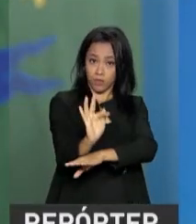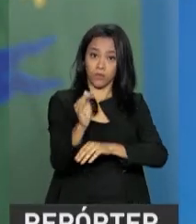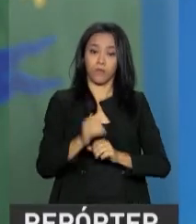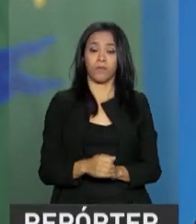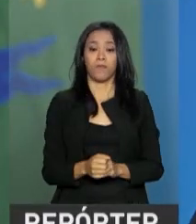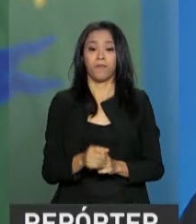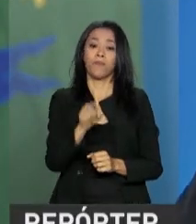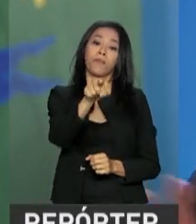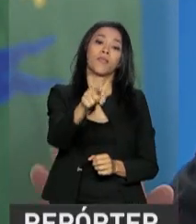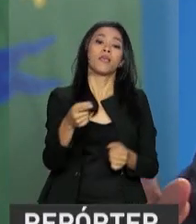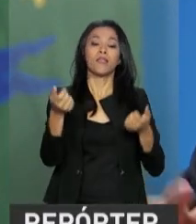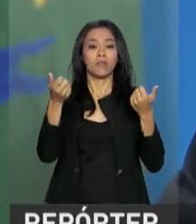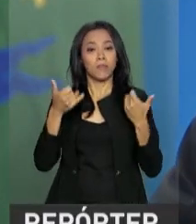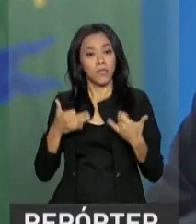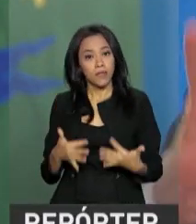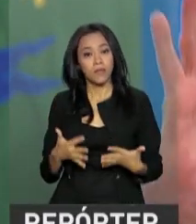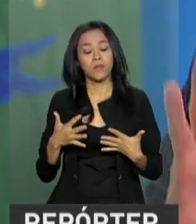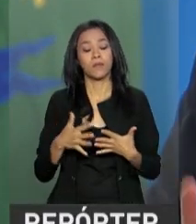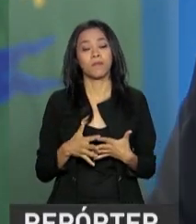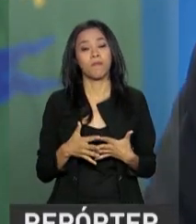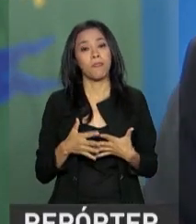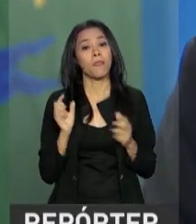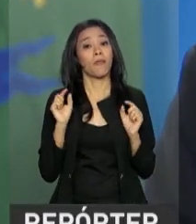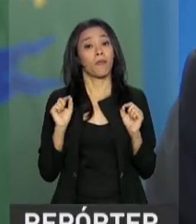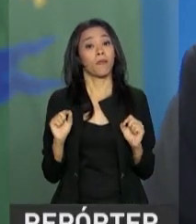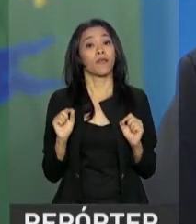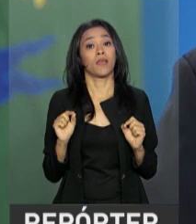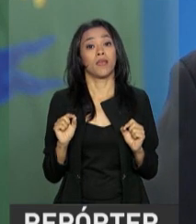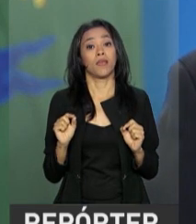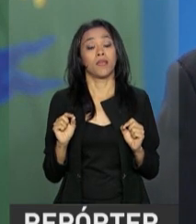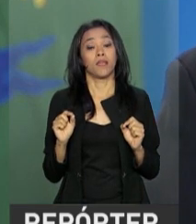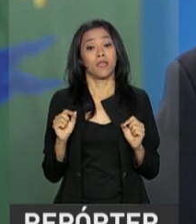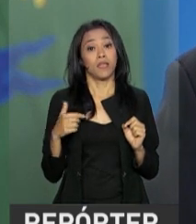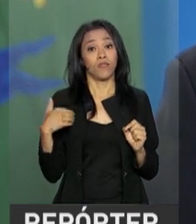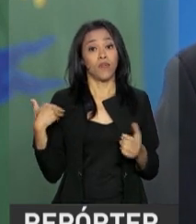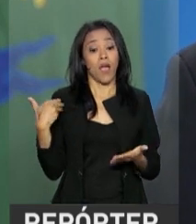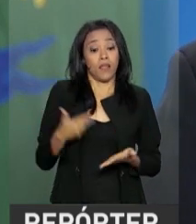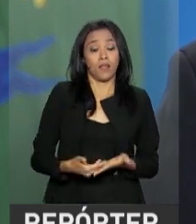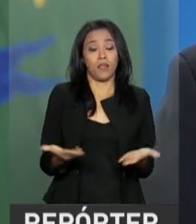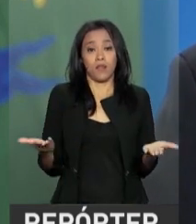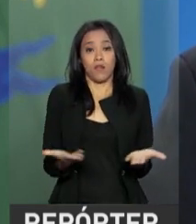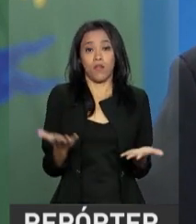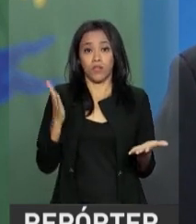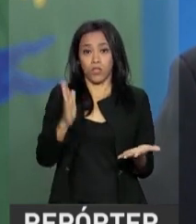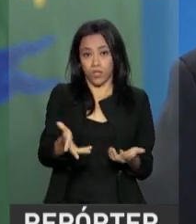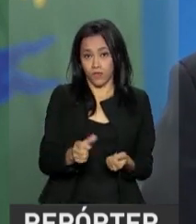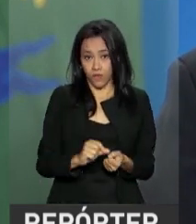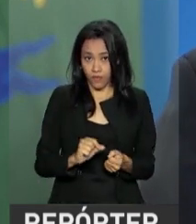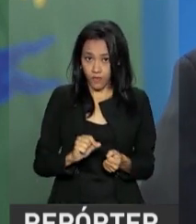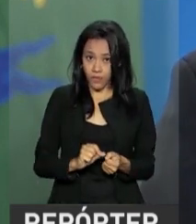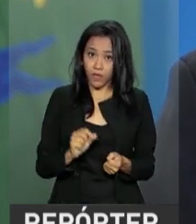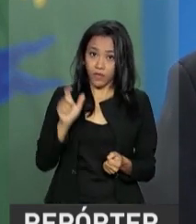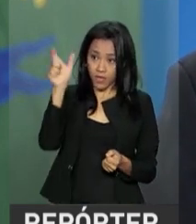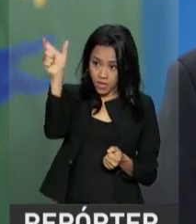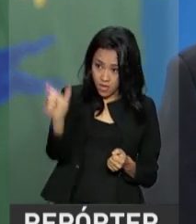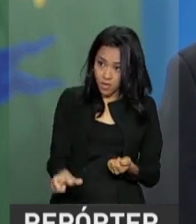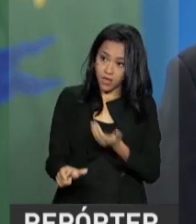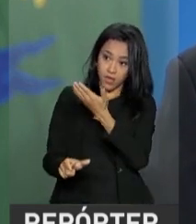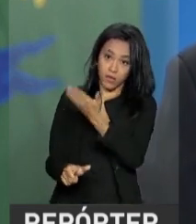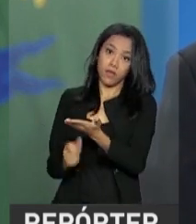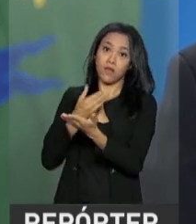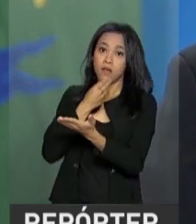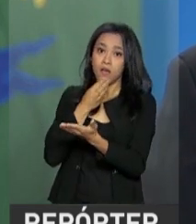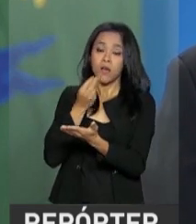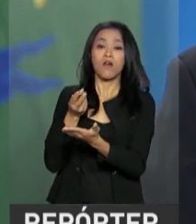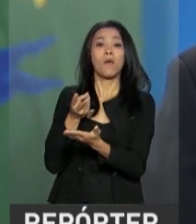para segmento para não interrupção foi feito até agora ah ah ah ele dará seguimento